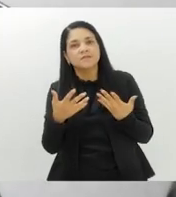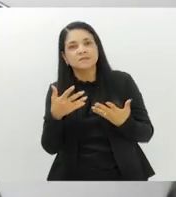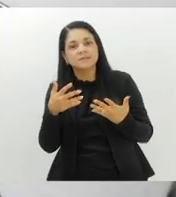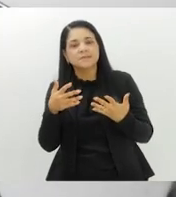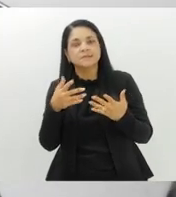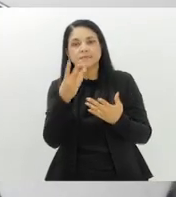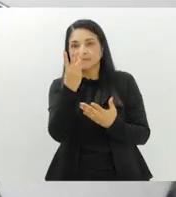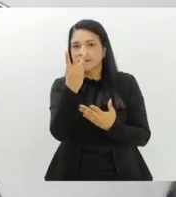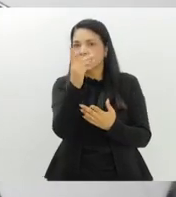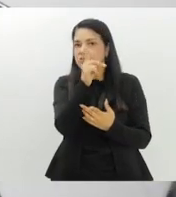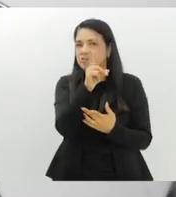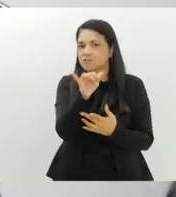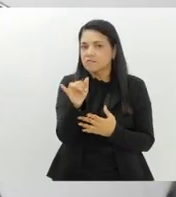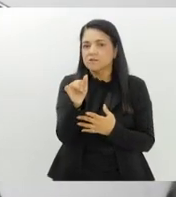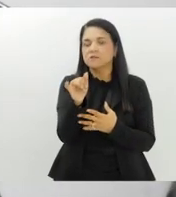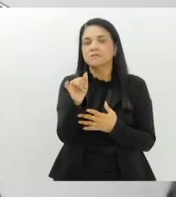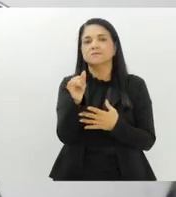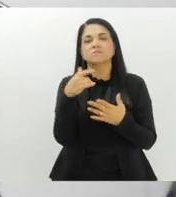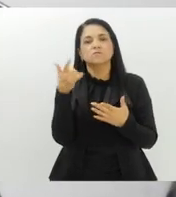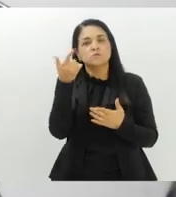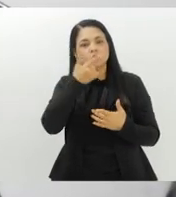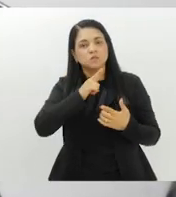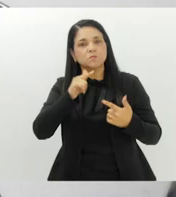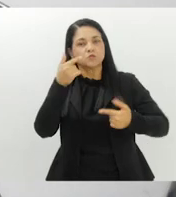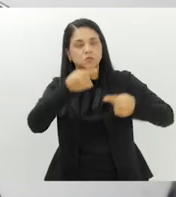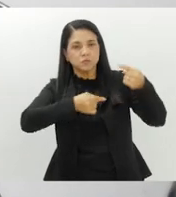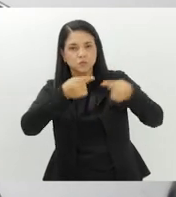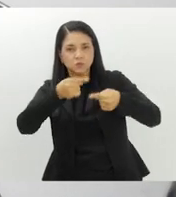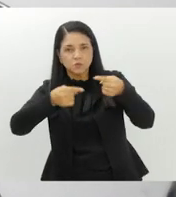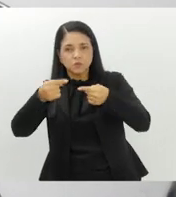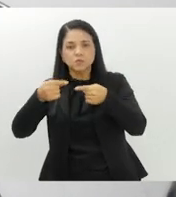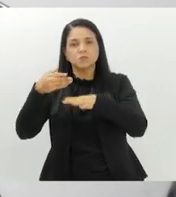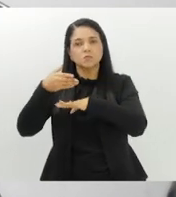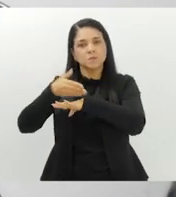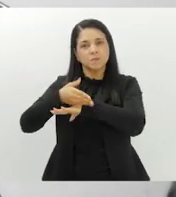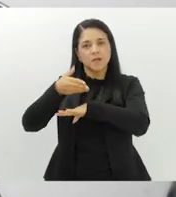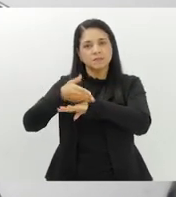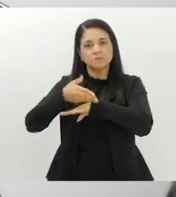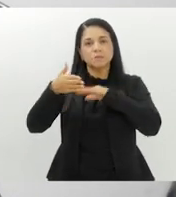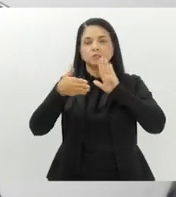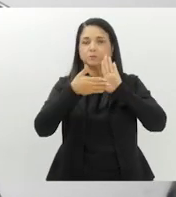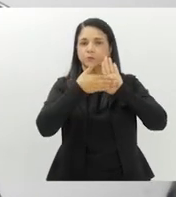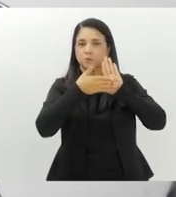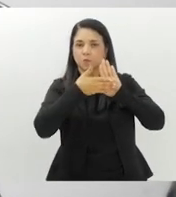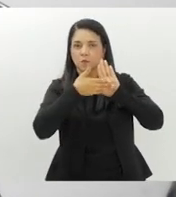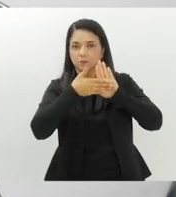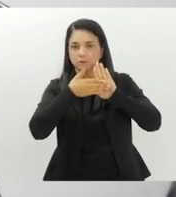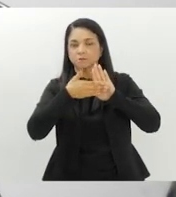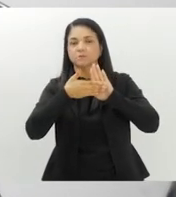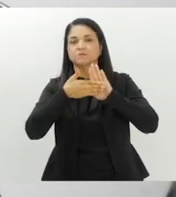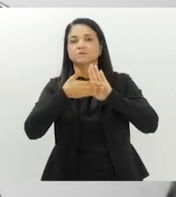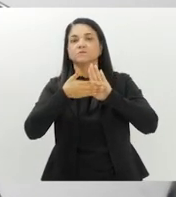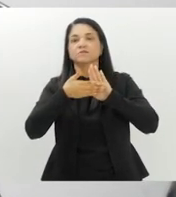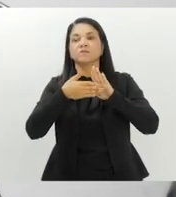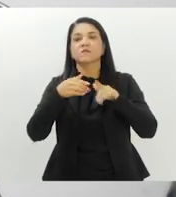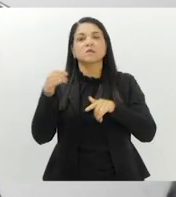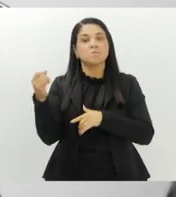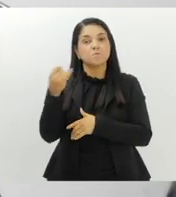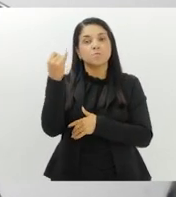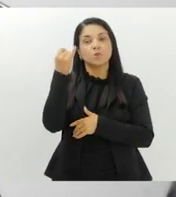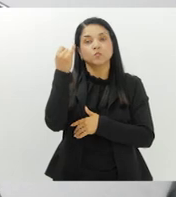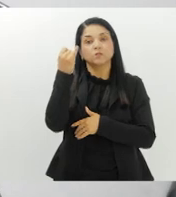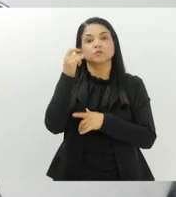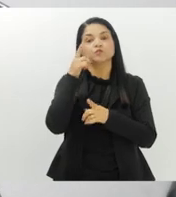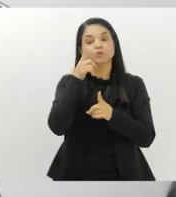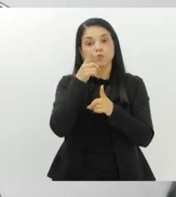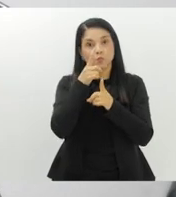nesses 3 dias, onde pudemos discutir, pudemos participar de proposições. E o mais importante, esse encontro